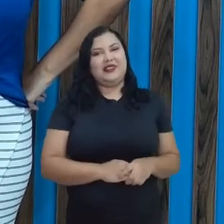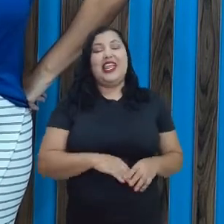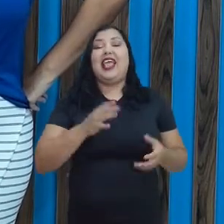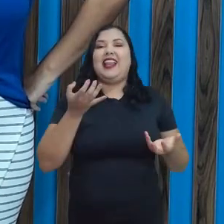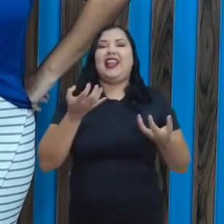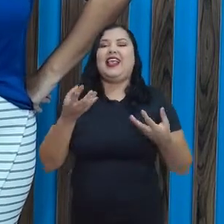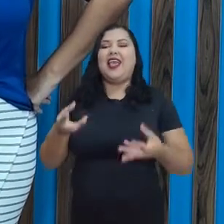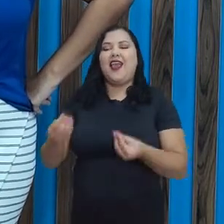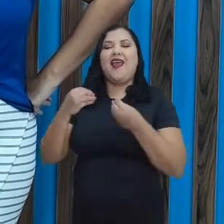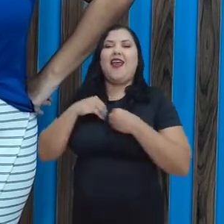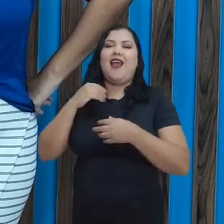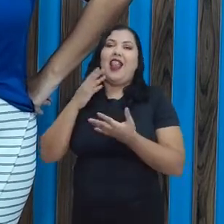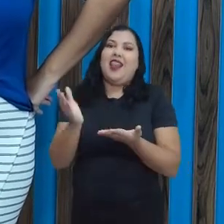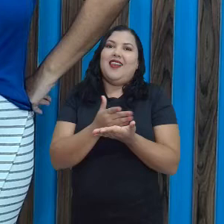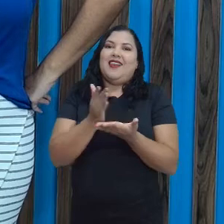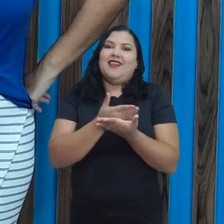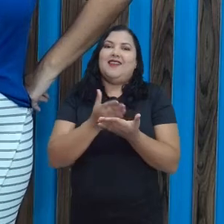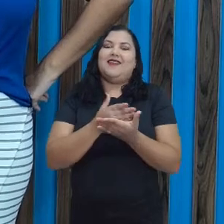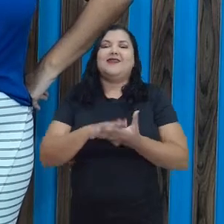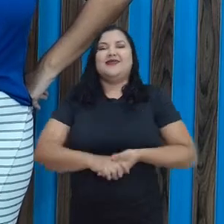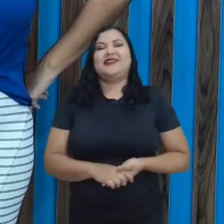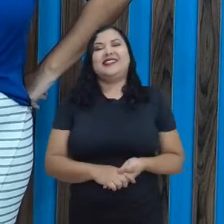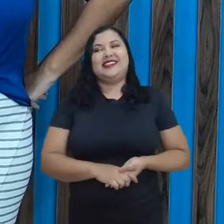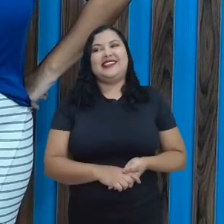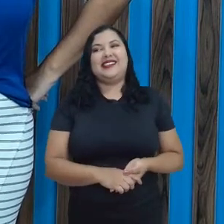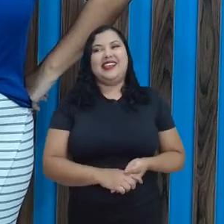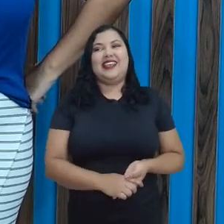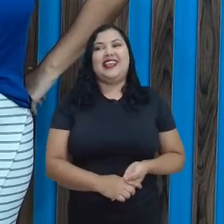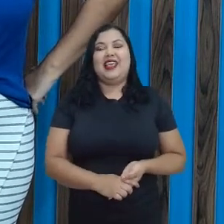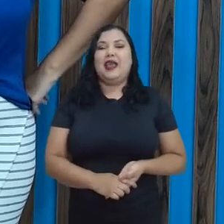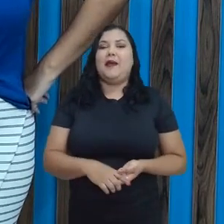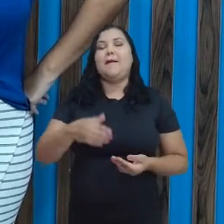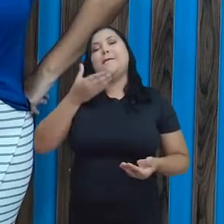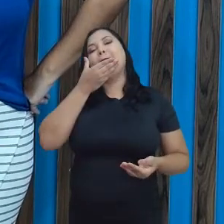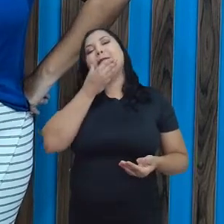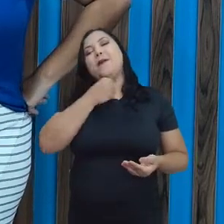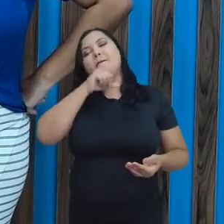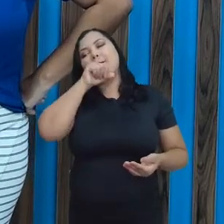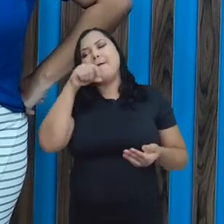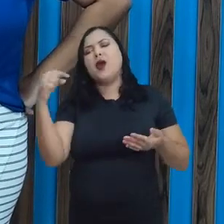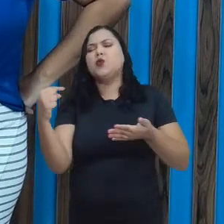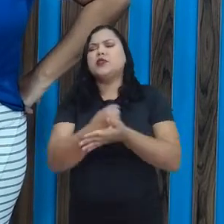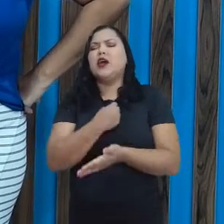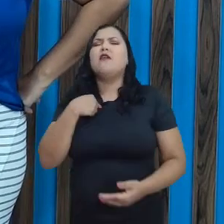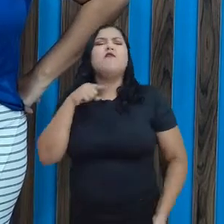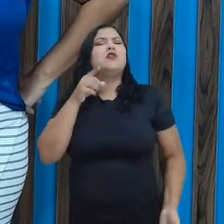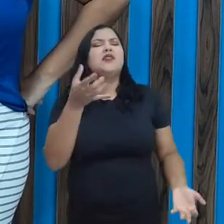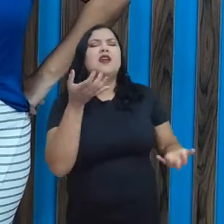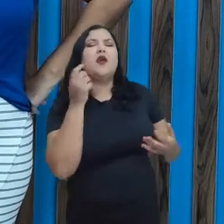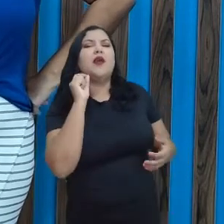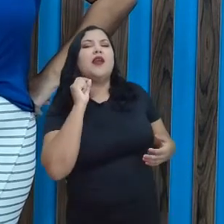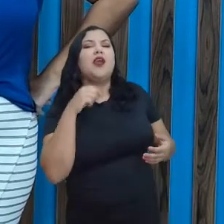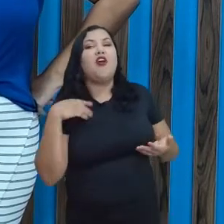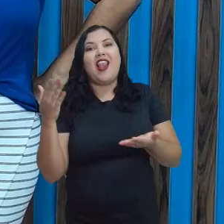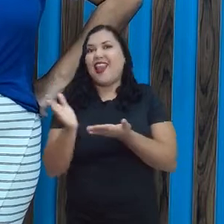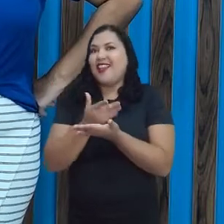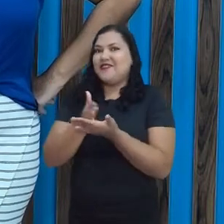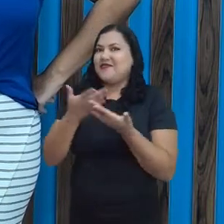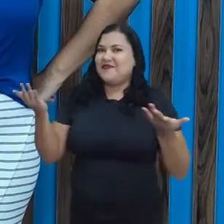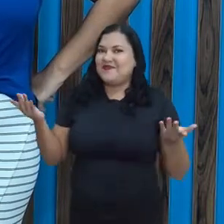quê? Livros de presente. Eu lembro que a vida inteira meu pai perguntava: Camille, o que é que você quer de presente? Eu fiz